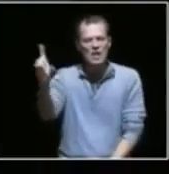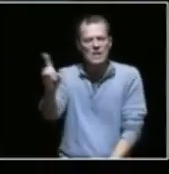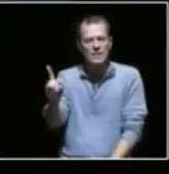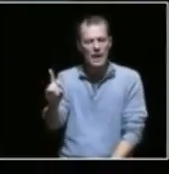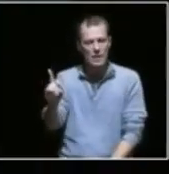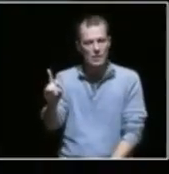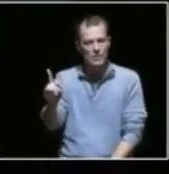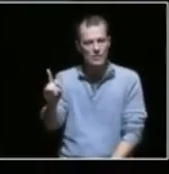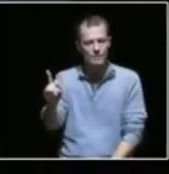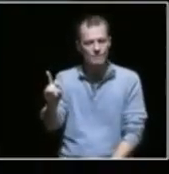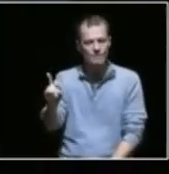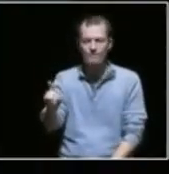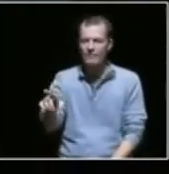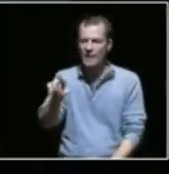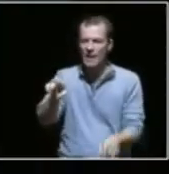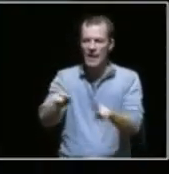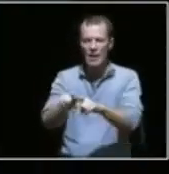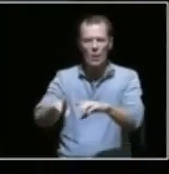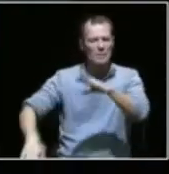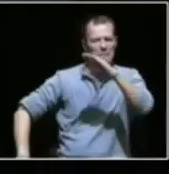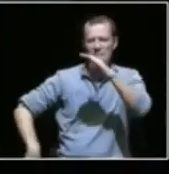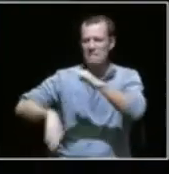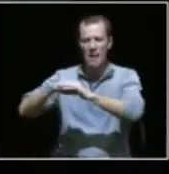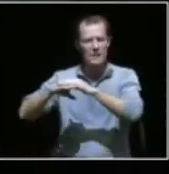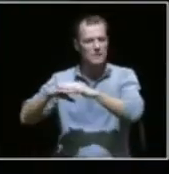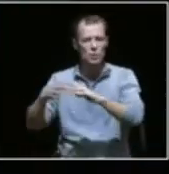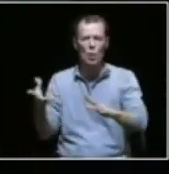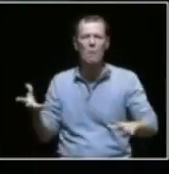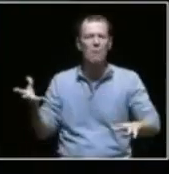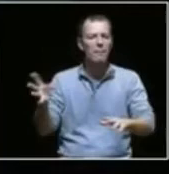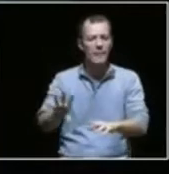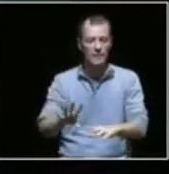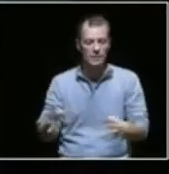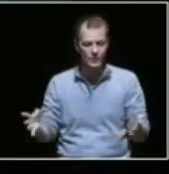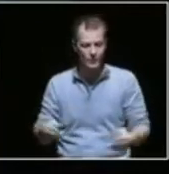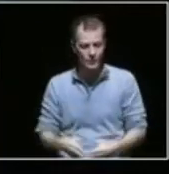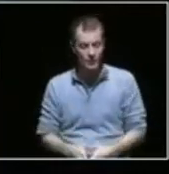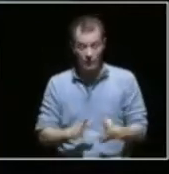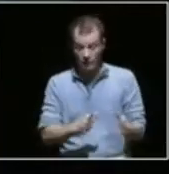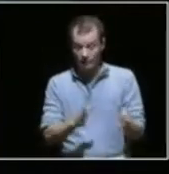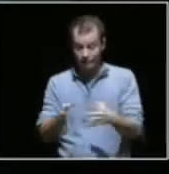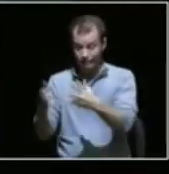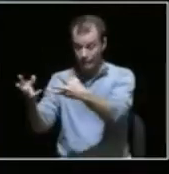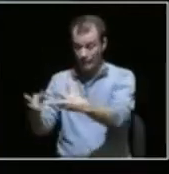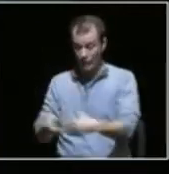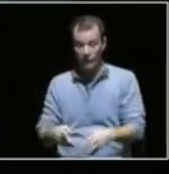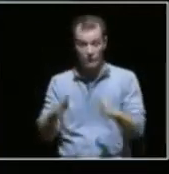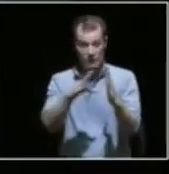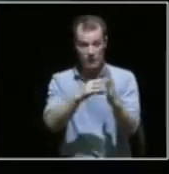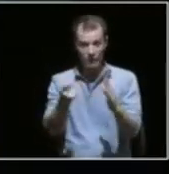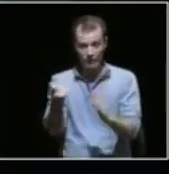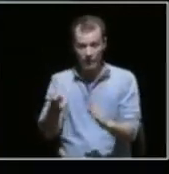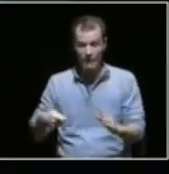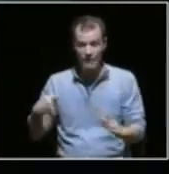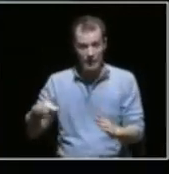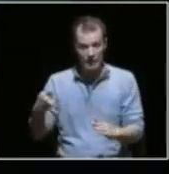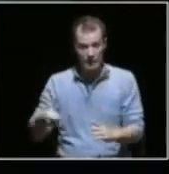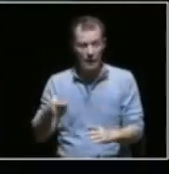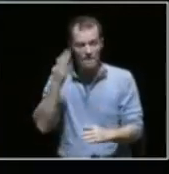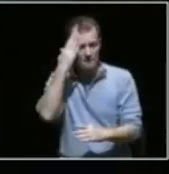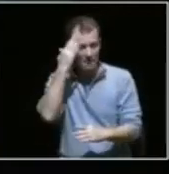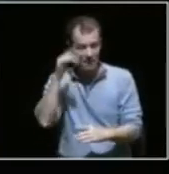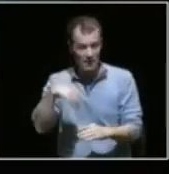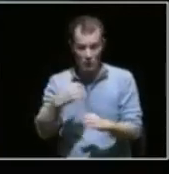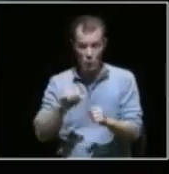ou seja, o mais elevado do país. Por outro lado, a fórmula de cálculo do valor de referência do preço de renda de habitação previsto